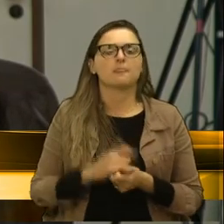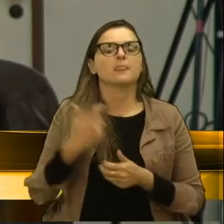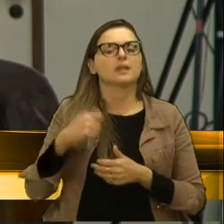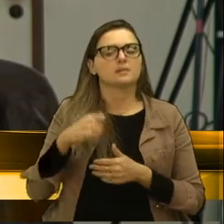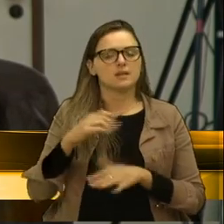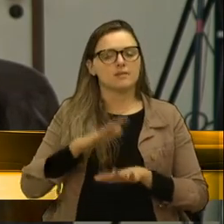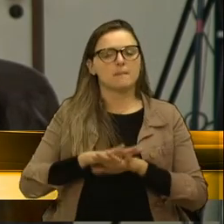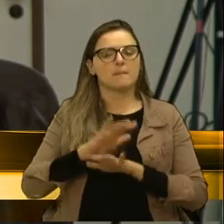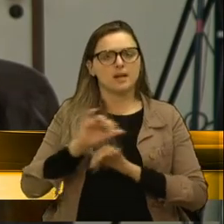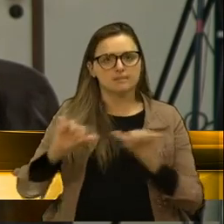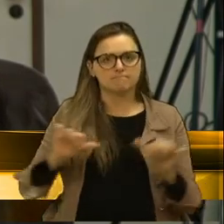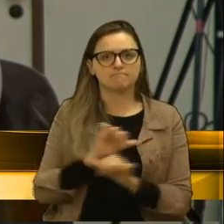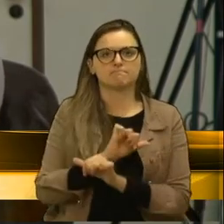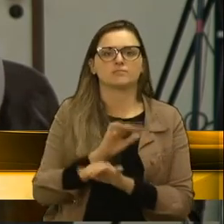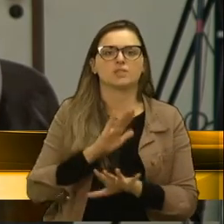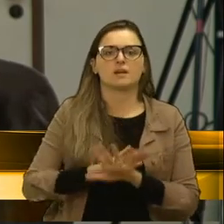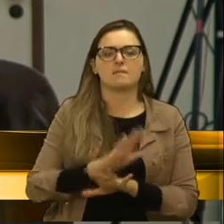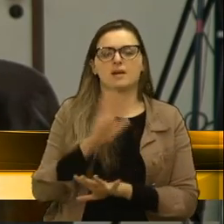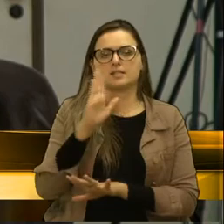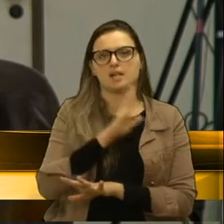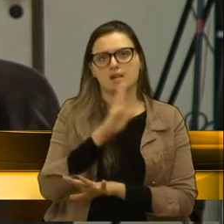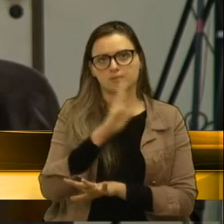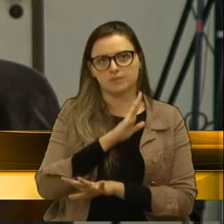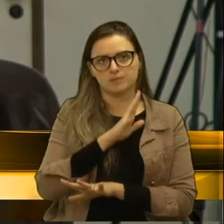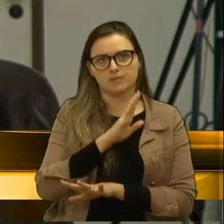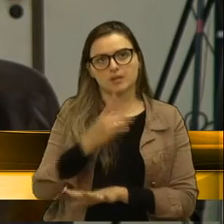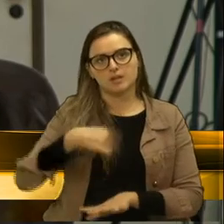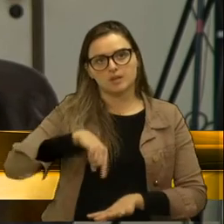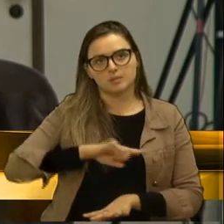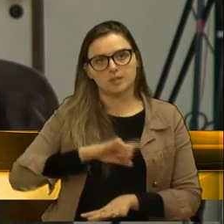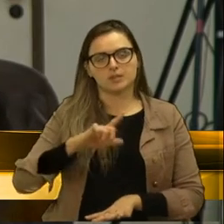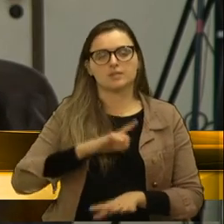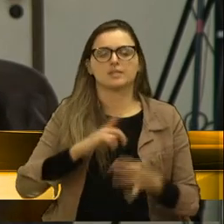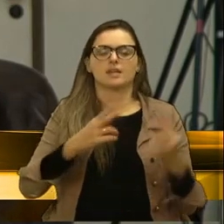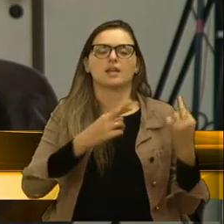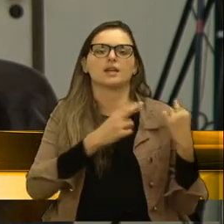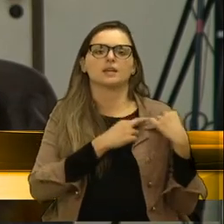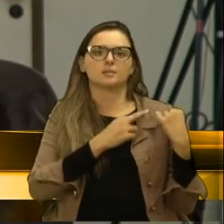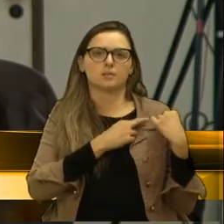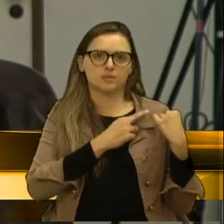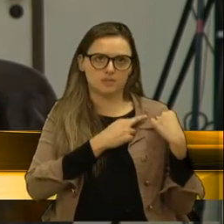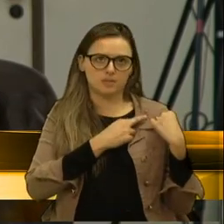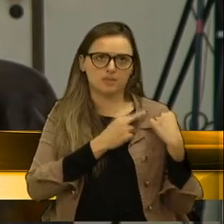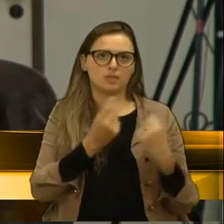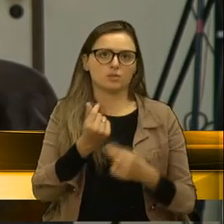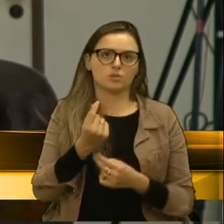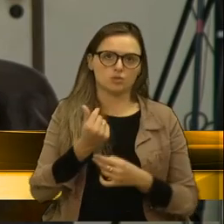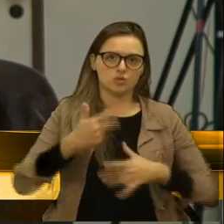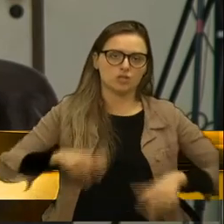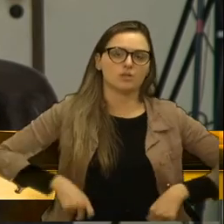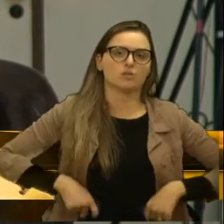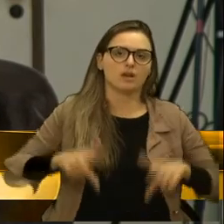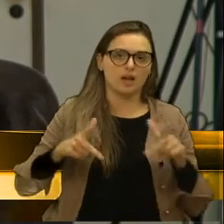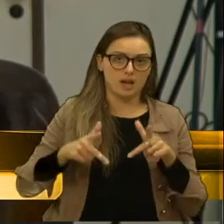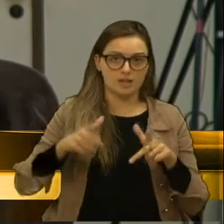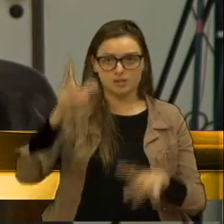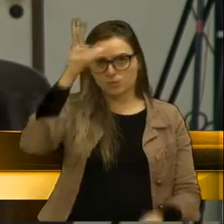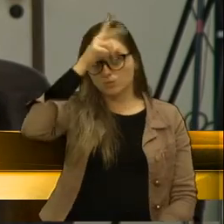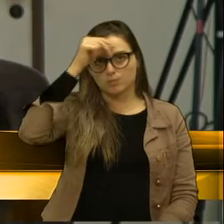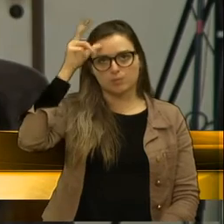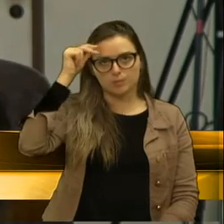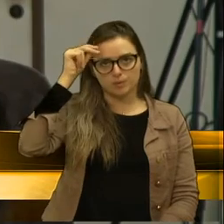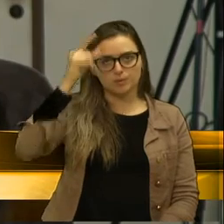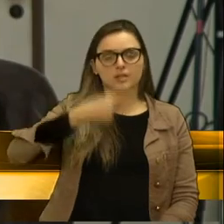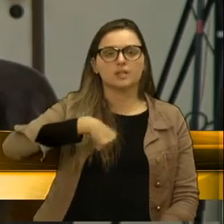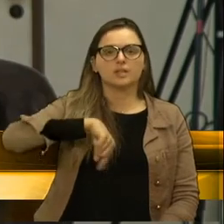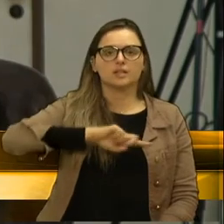sendo maior para a gente poder ser responsável com o gasto público que a gente